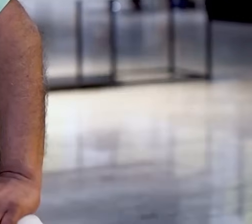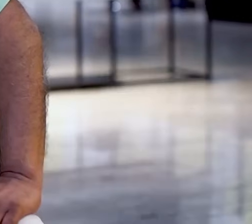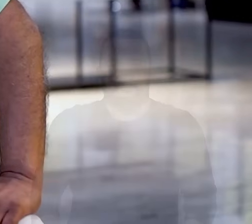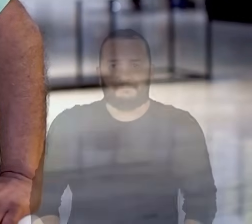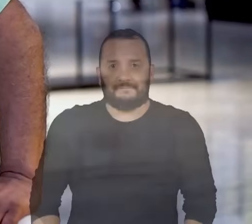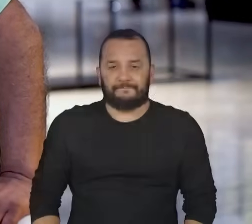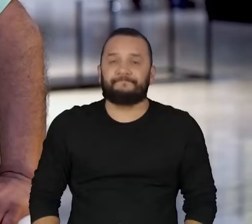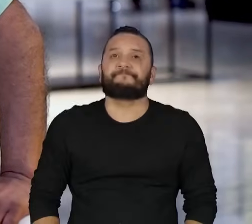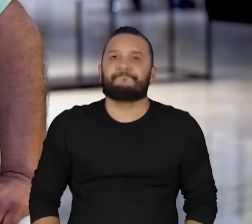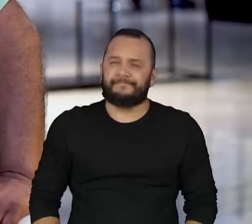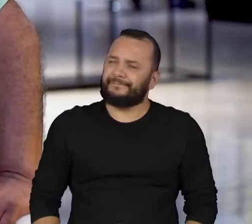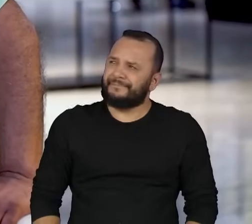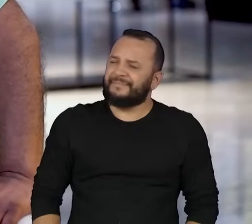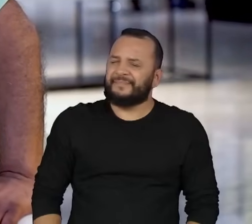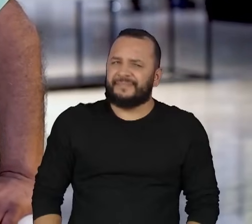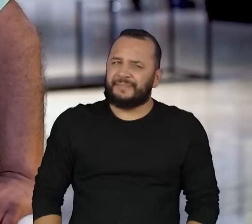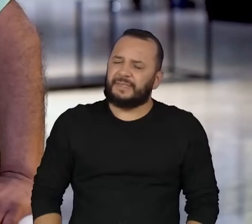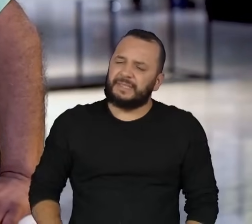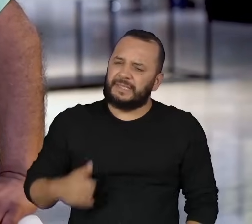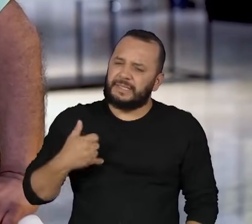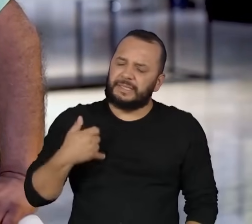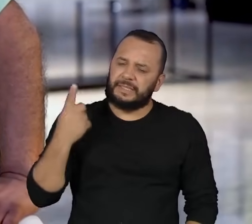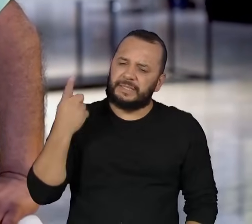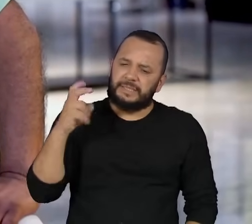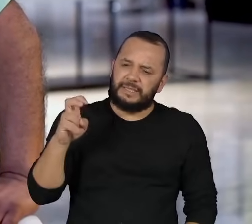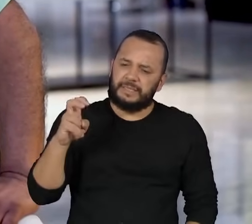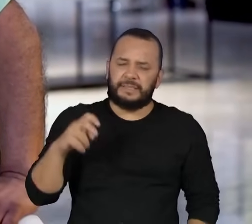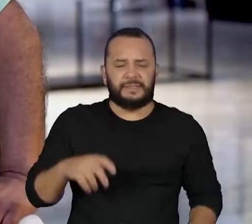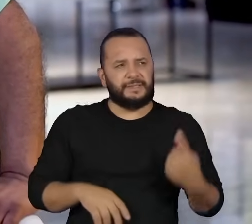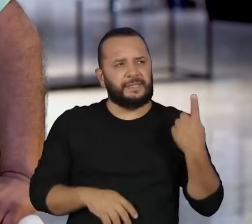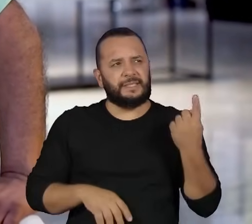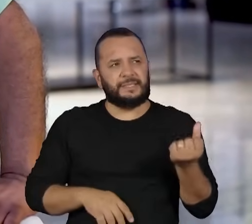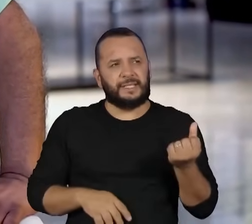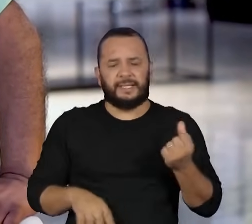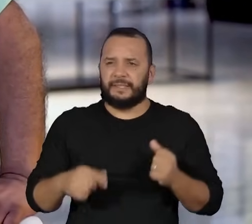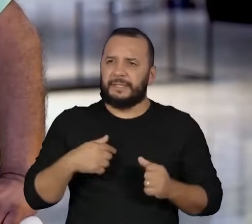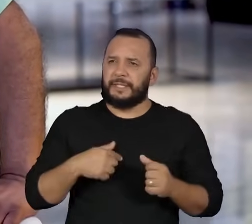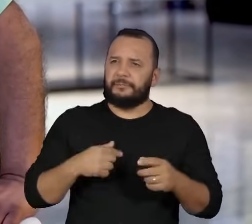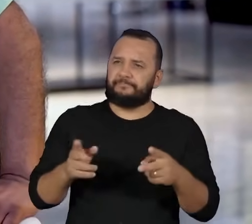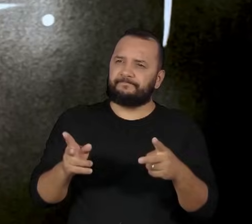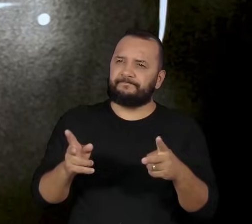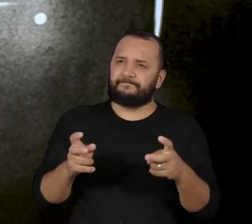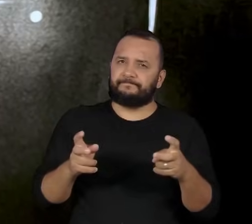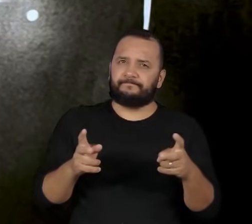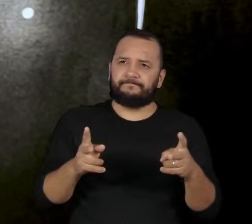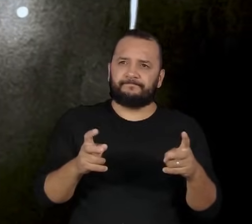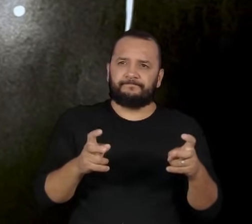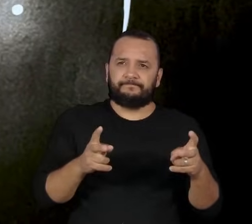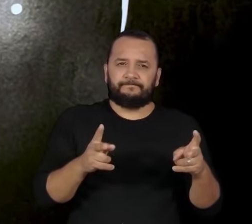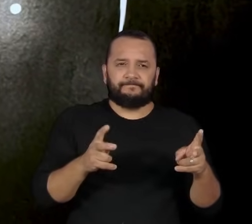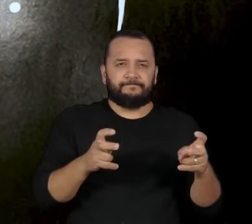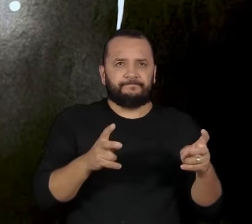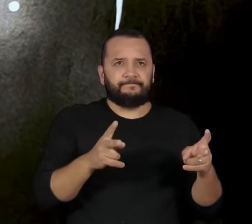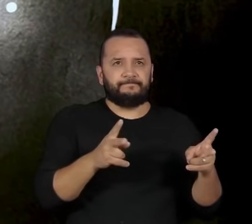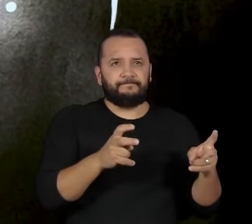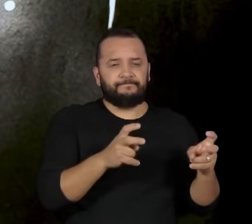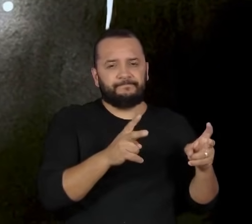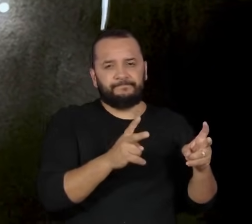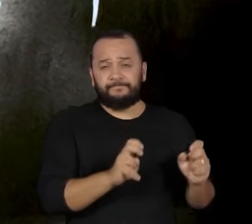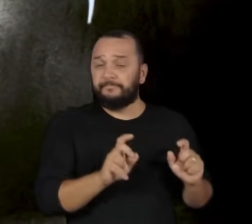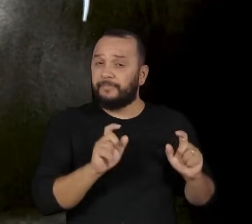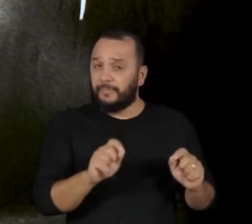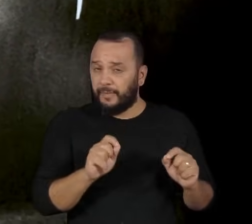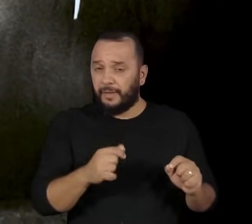Eu tinha o quê? 15, 16 anos de idade. Eu comecei a observar que a imagem do